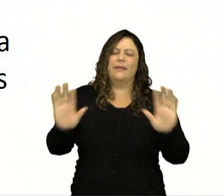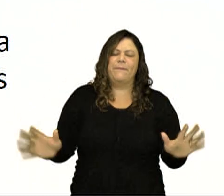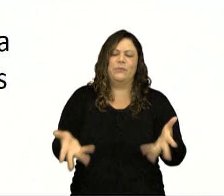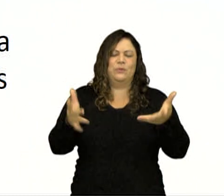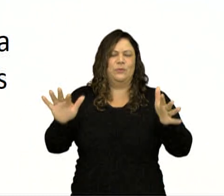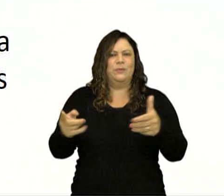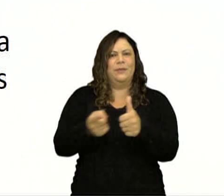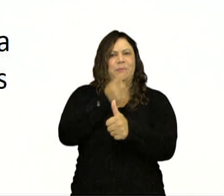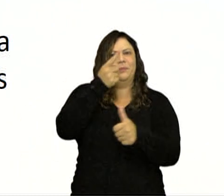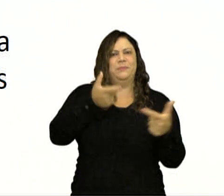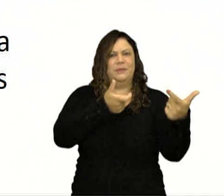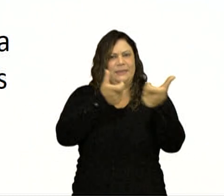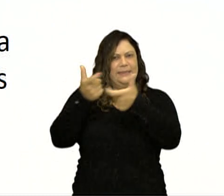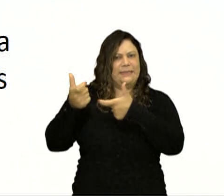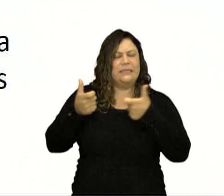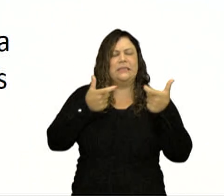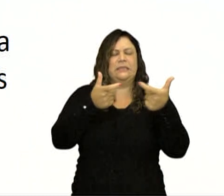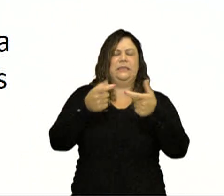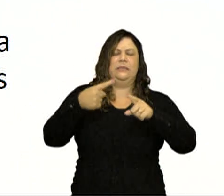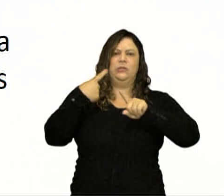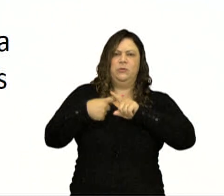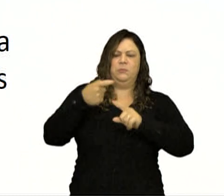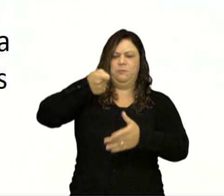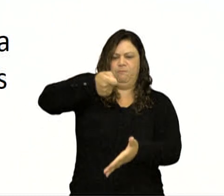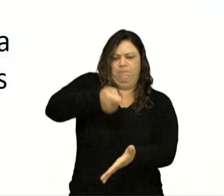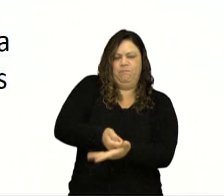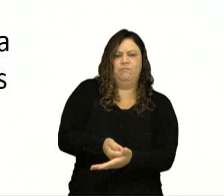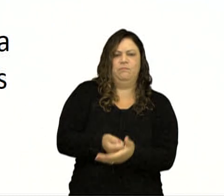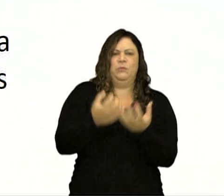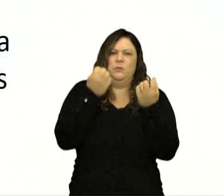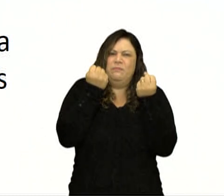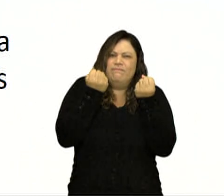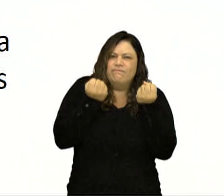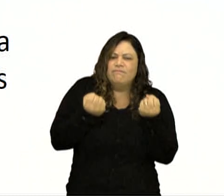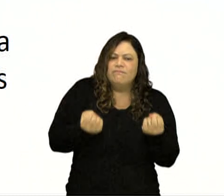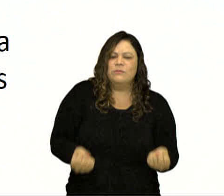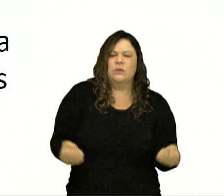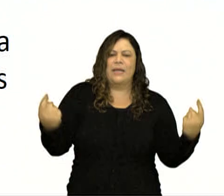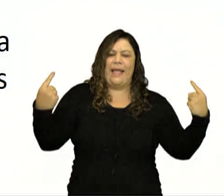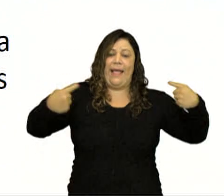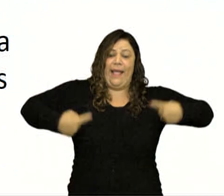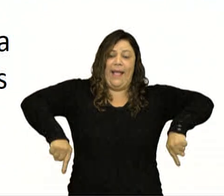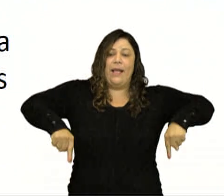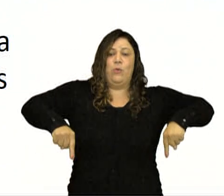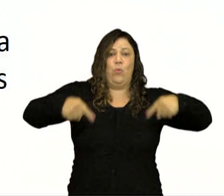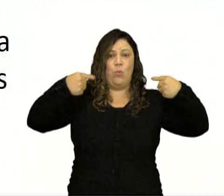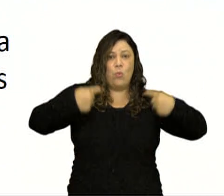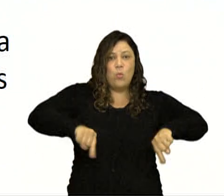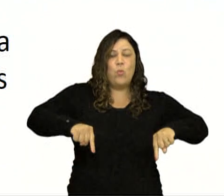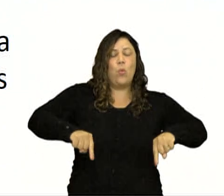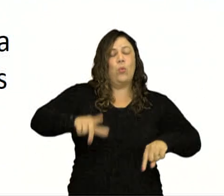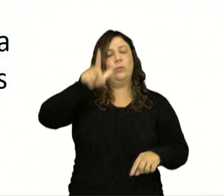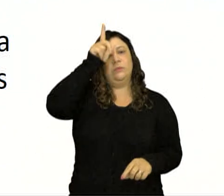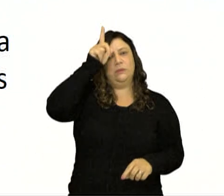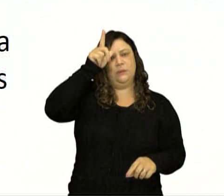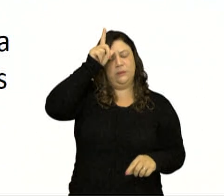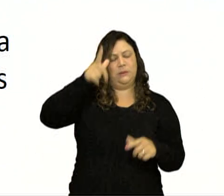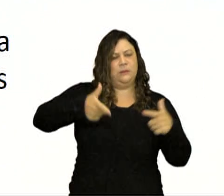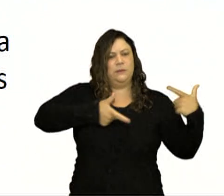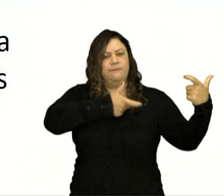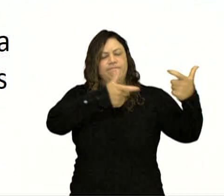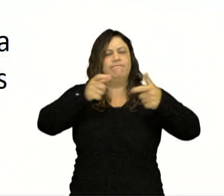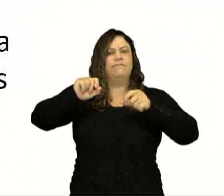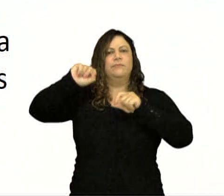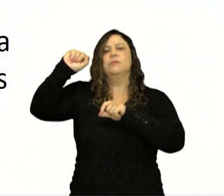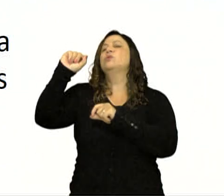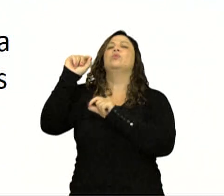Mundial, justamente por tratar com punições muito pesadas contra a Alemanha, o que vai favorecer um clima de revanchismo